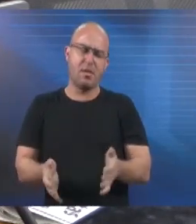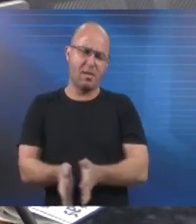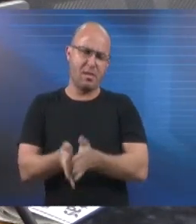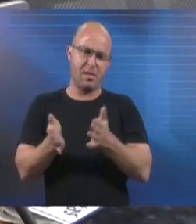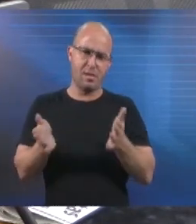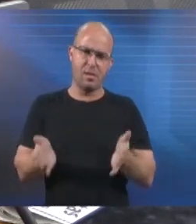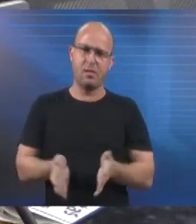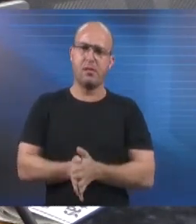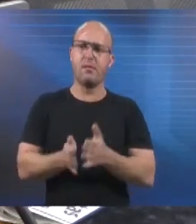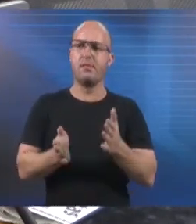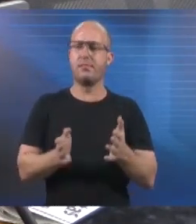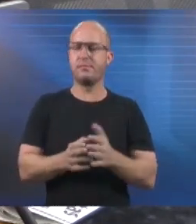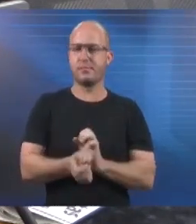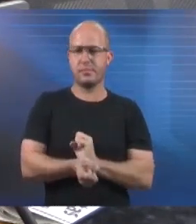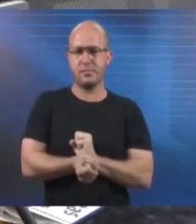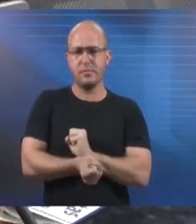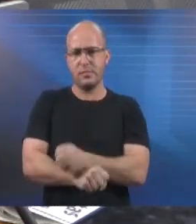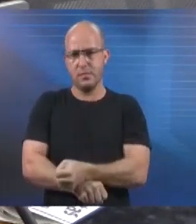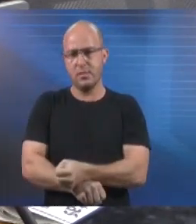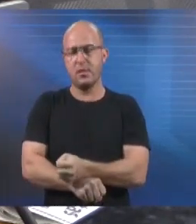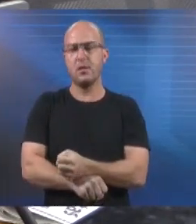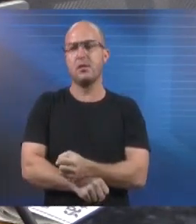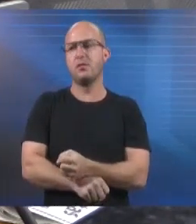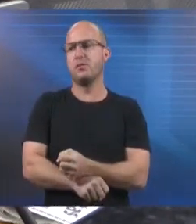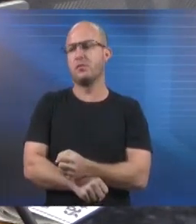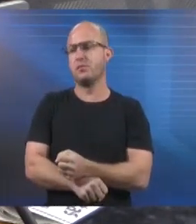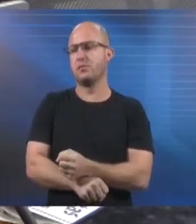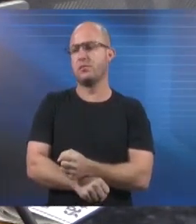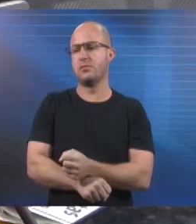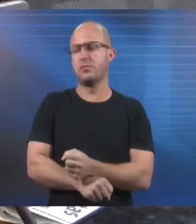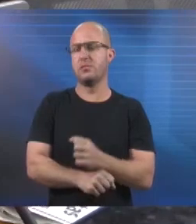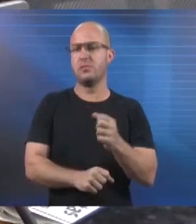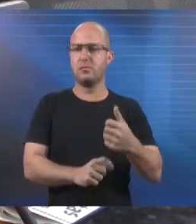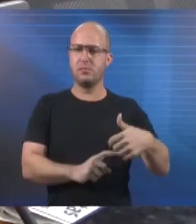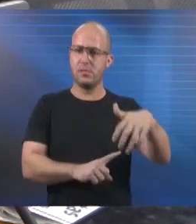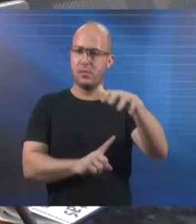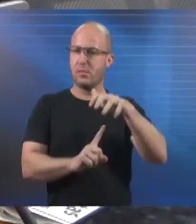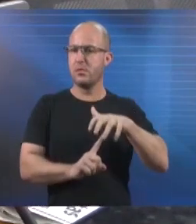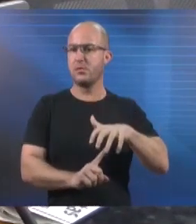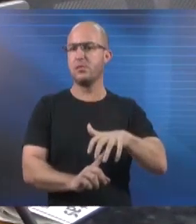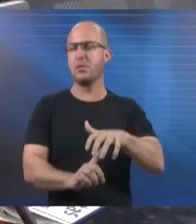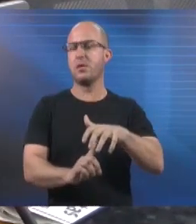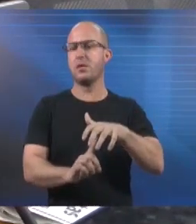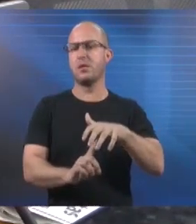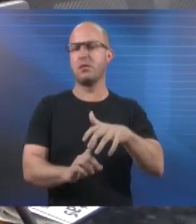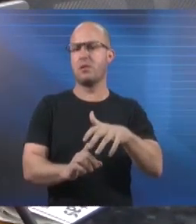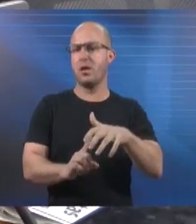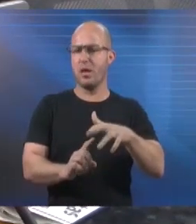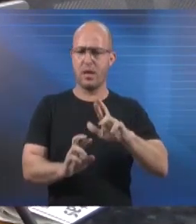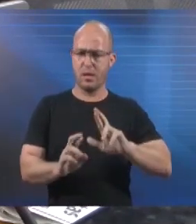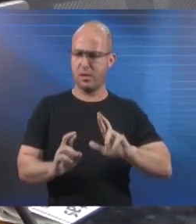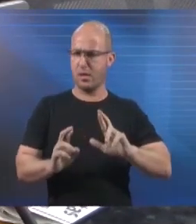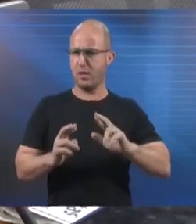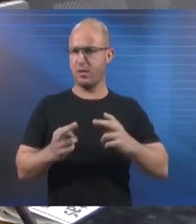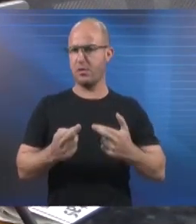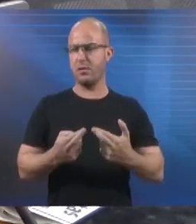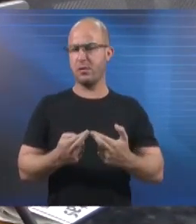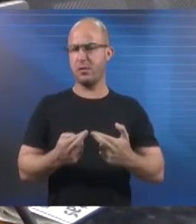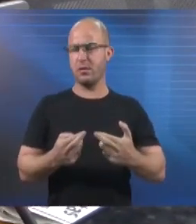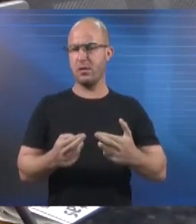empobrecer escravizar para reinar eles não querem apenas governar eles